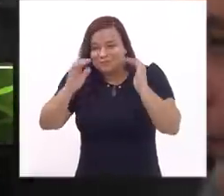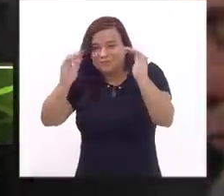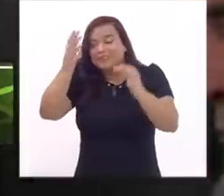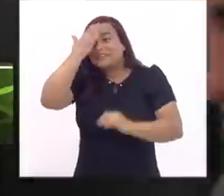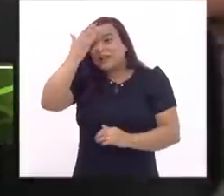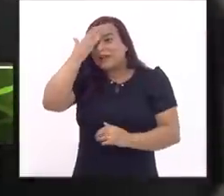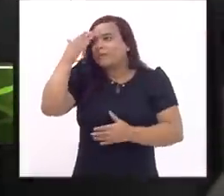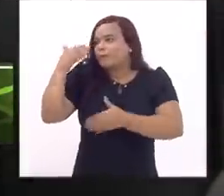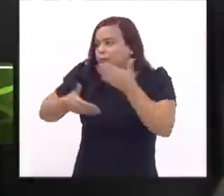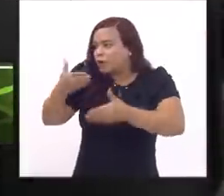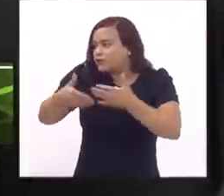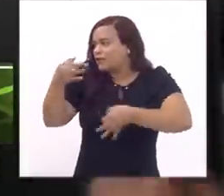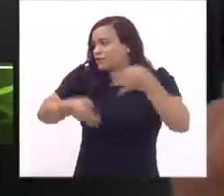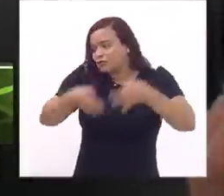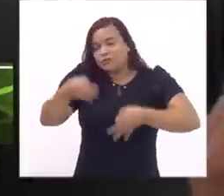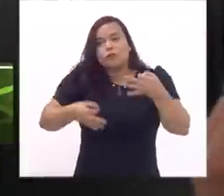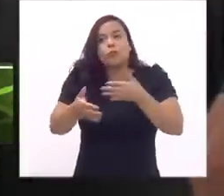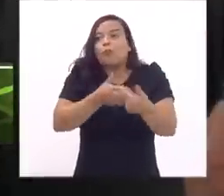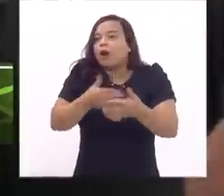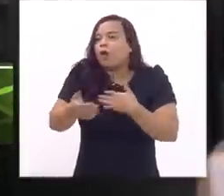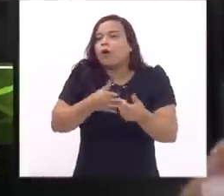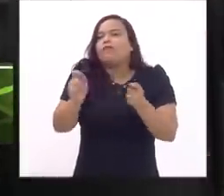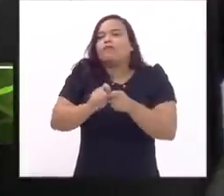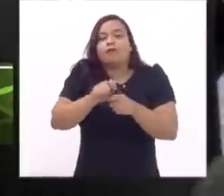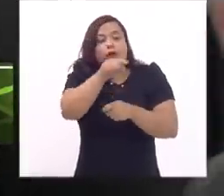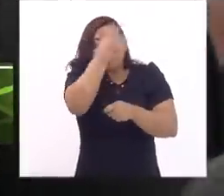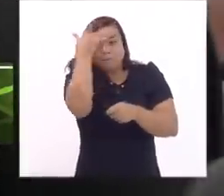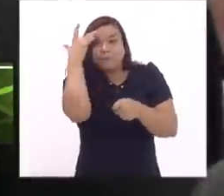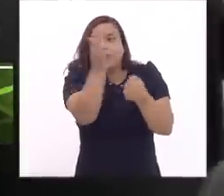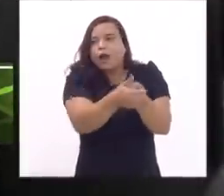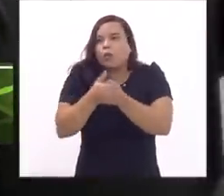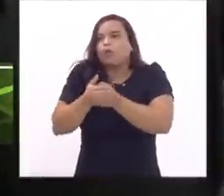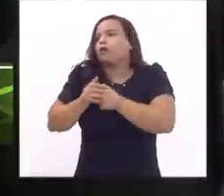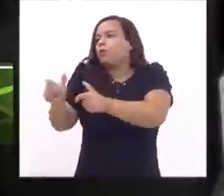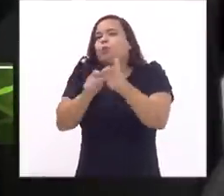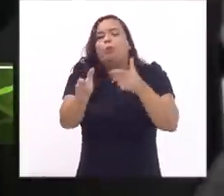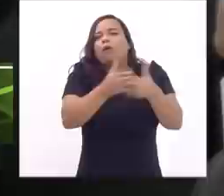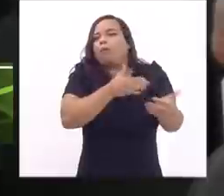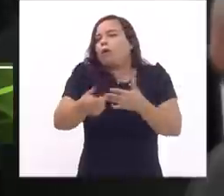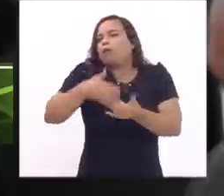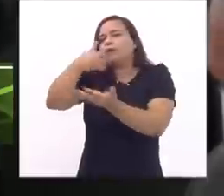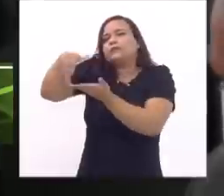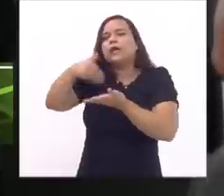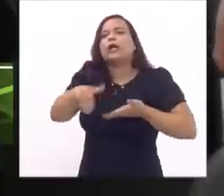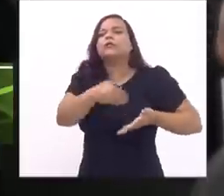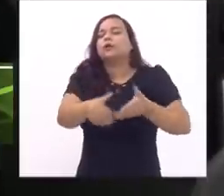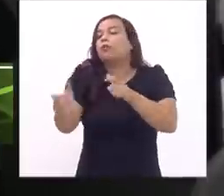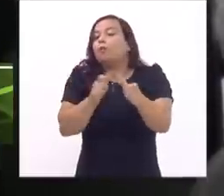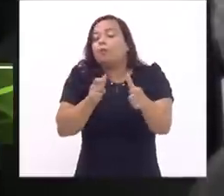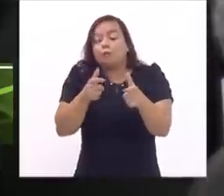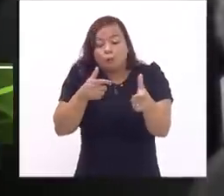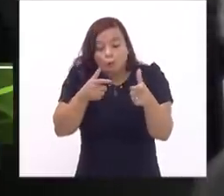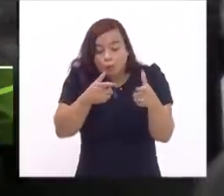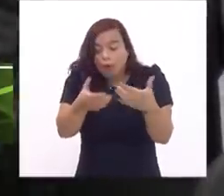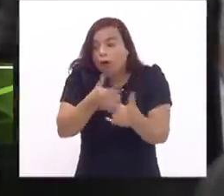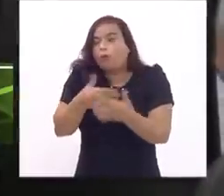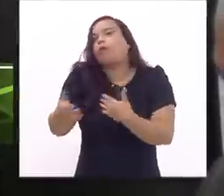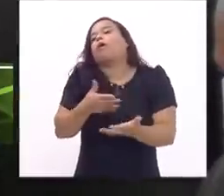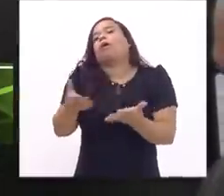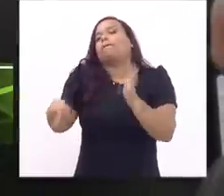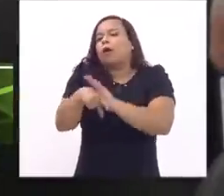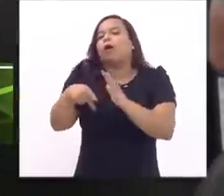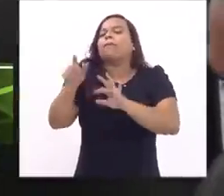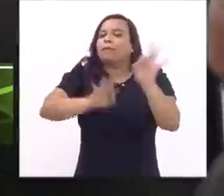judicial faria com que a pessoa seja acolhida em qualquer lugar, em qualquer secretaria de planejamento, em qualquer